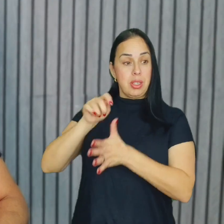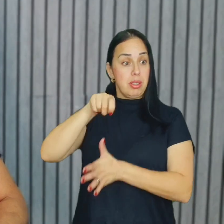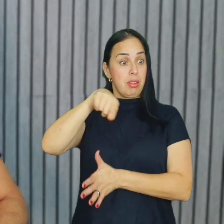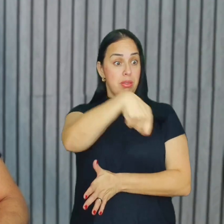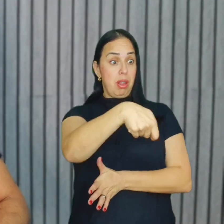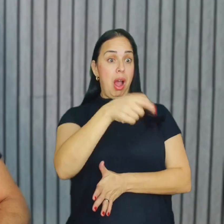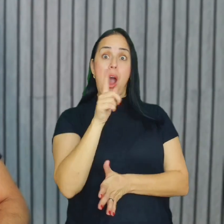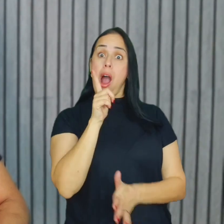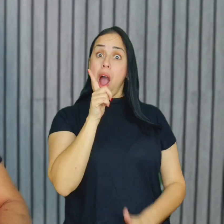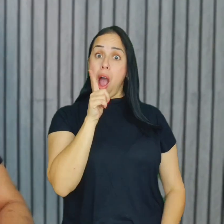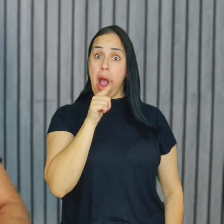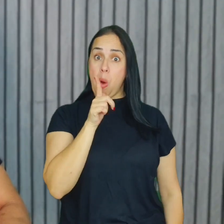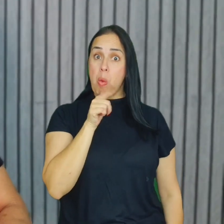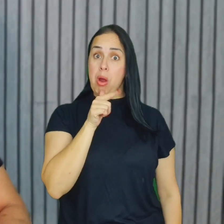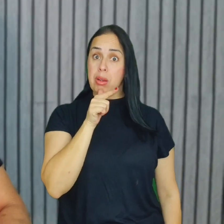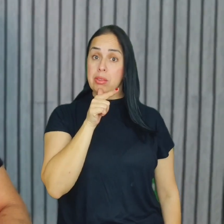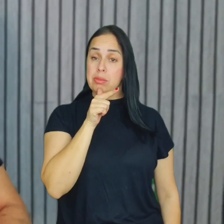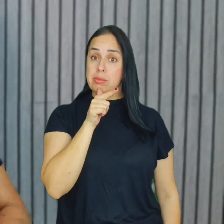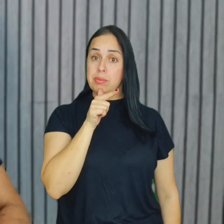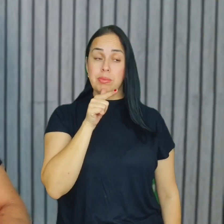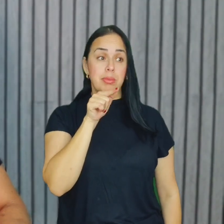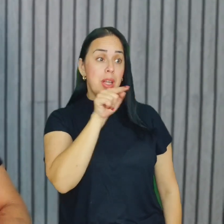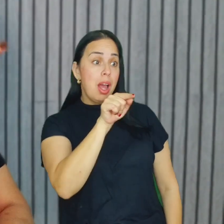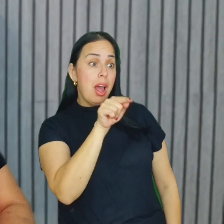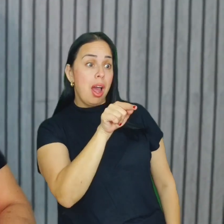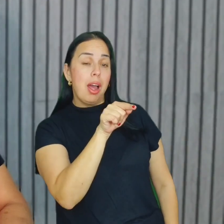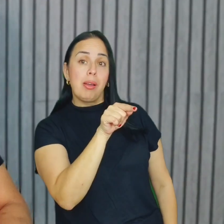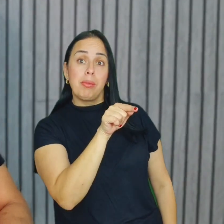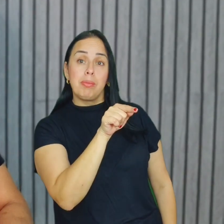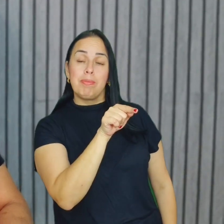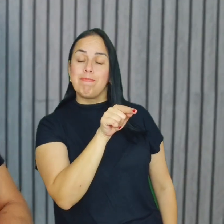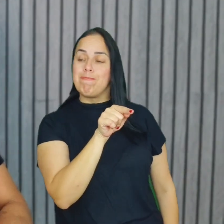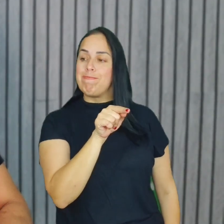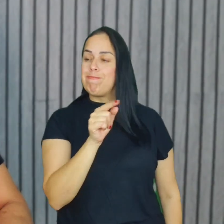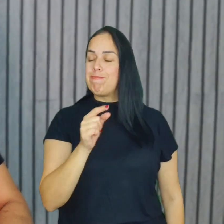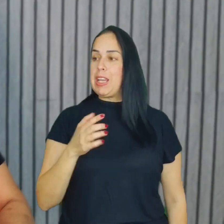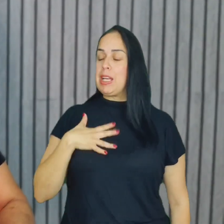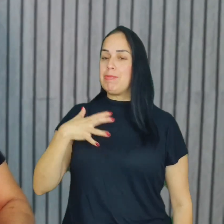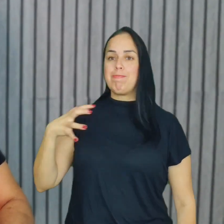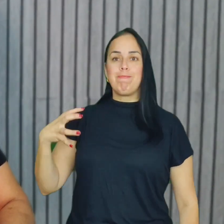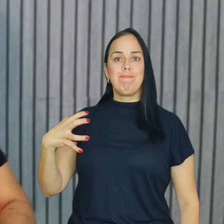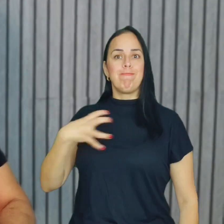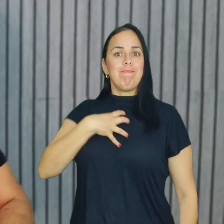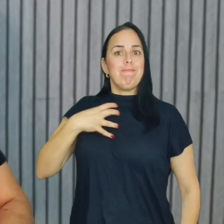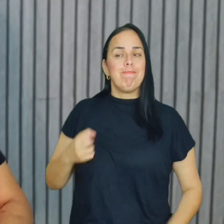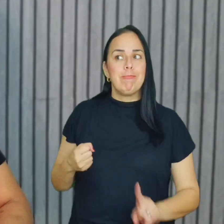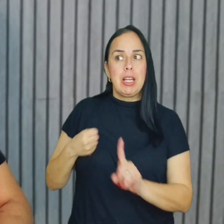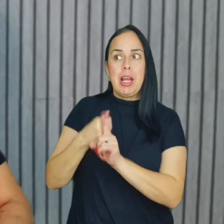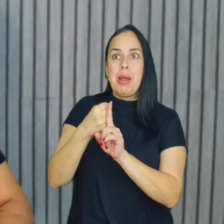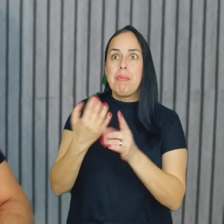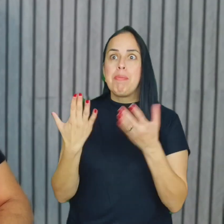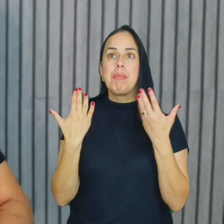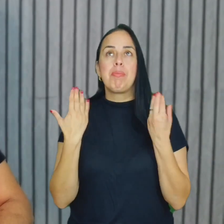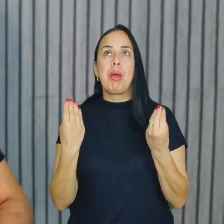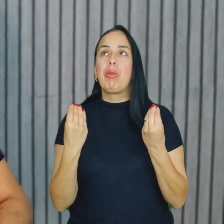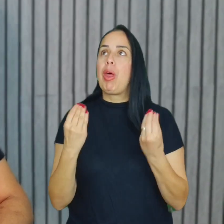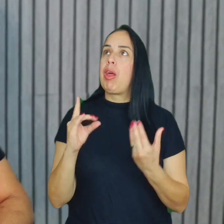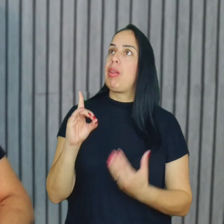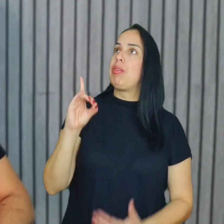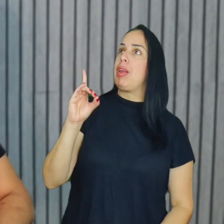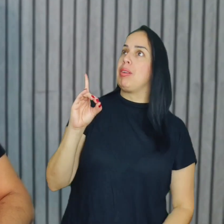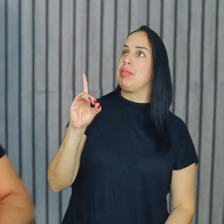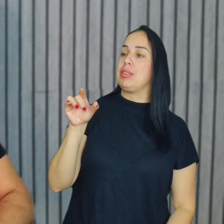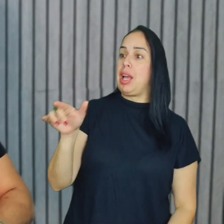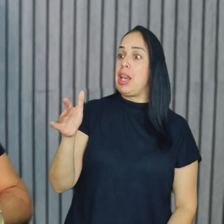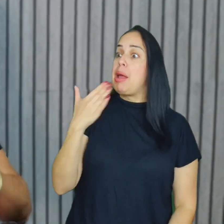Ele chegou em casa naquele dia e ele falou para mim assim, é água, aquilo ali é água. Aquilo ali acabou